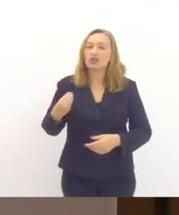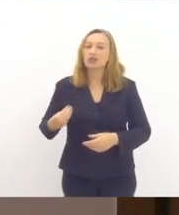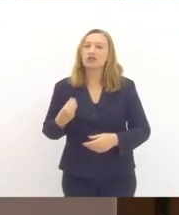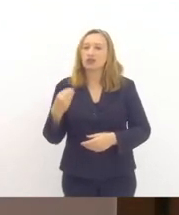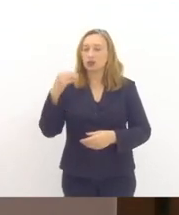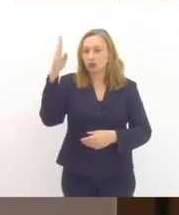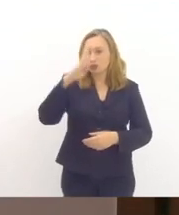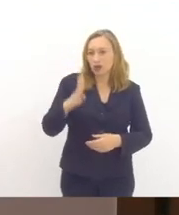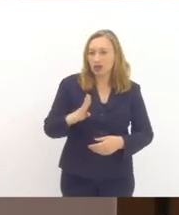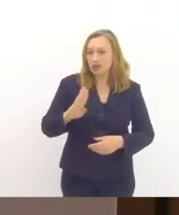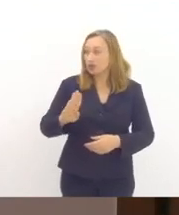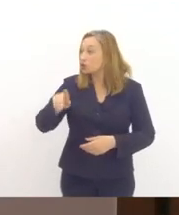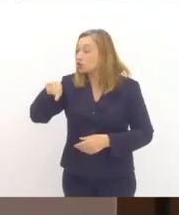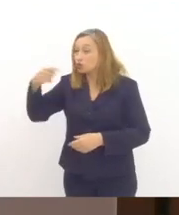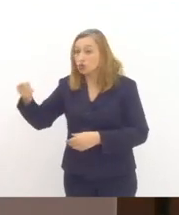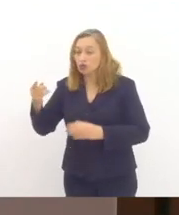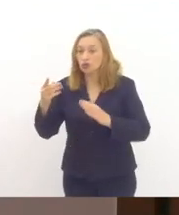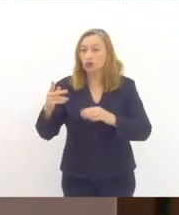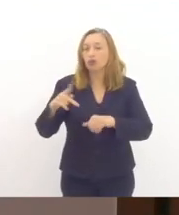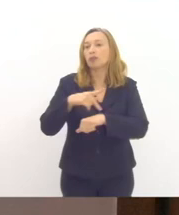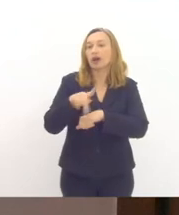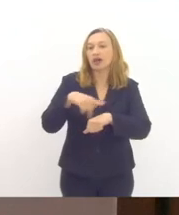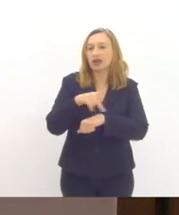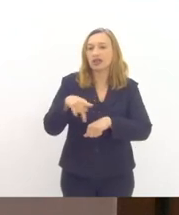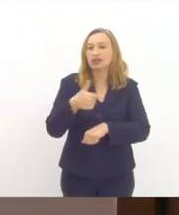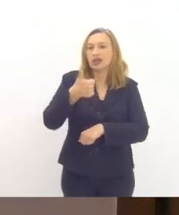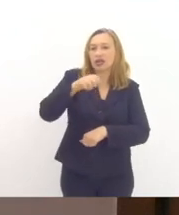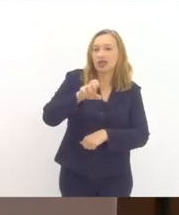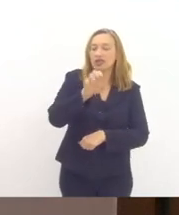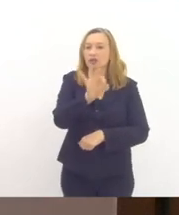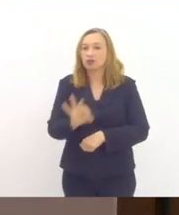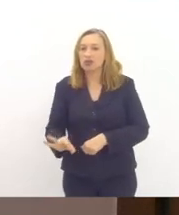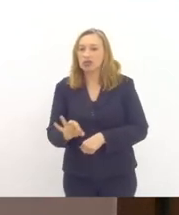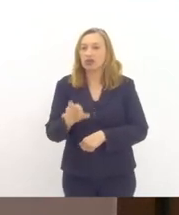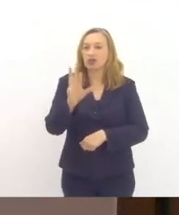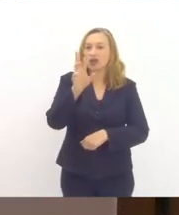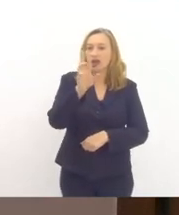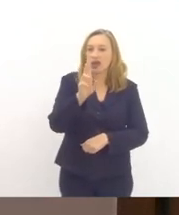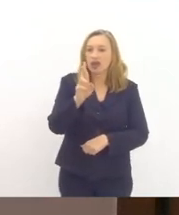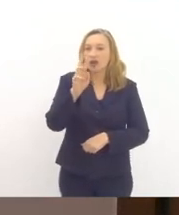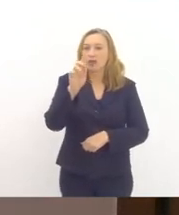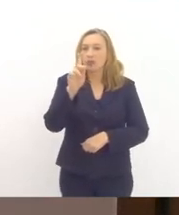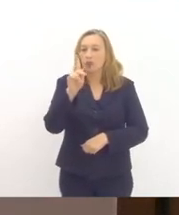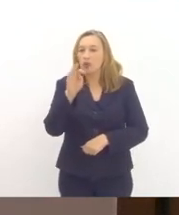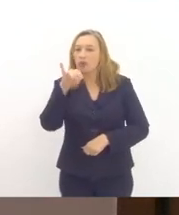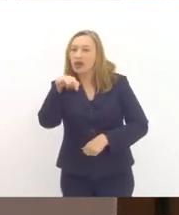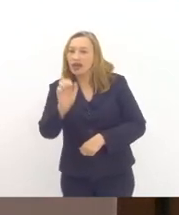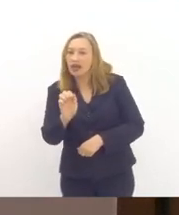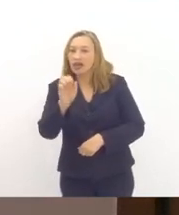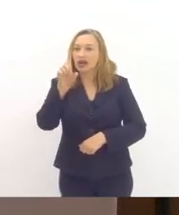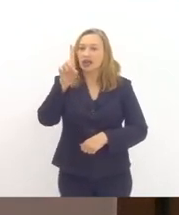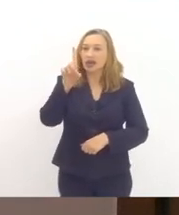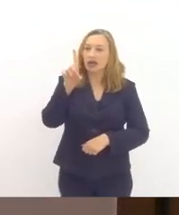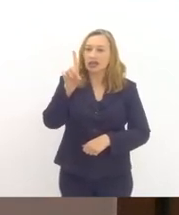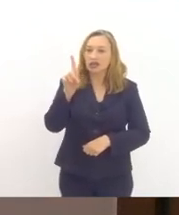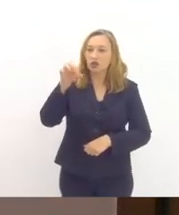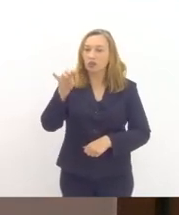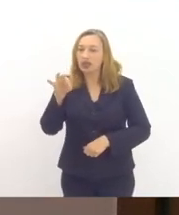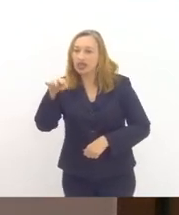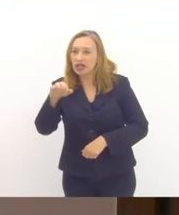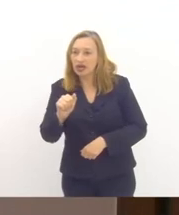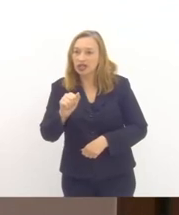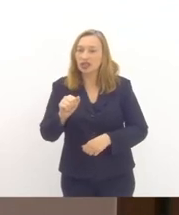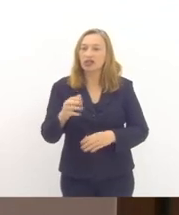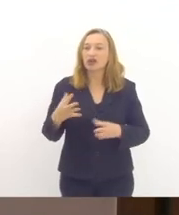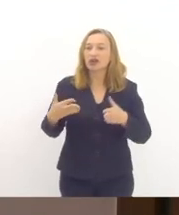15% são famílias da República Dominicana no Congo. E a maior concentração dessas pessoas ocorre